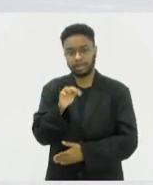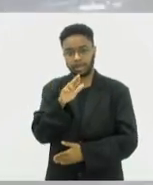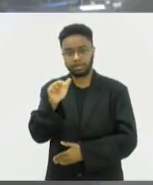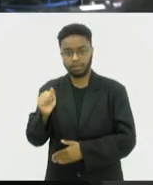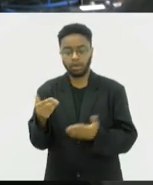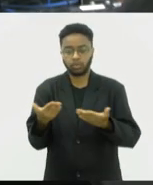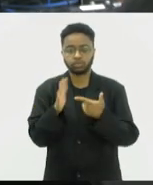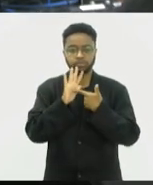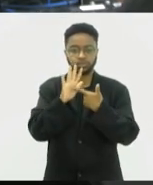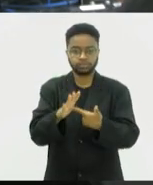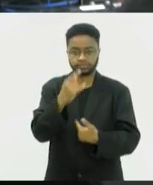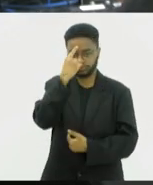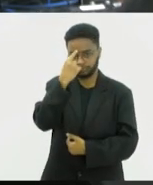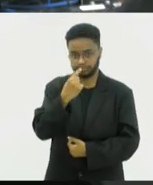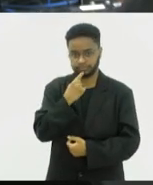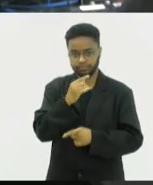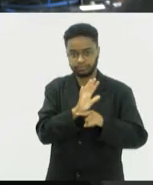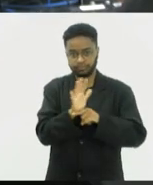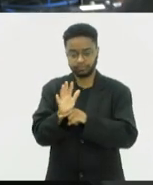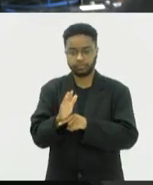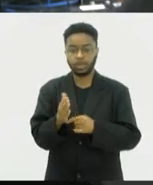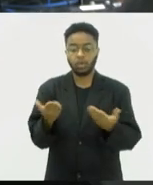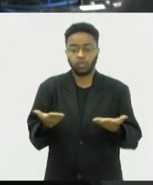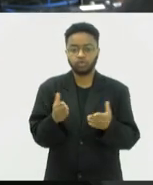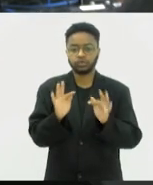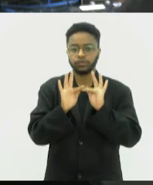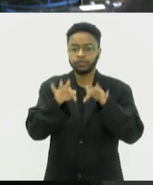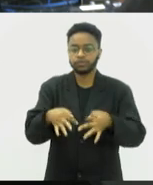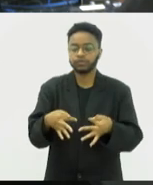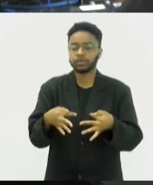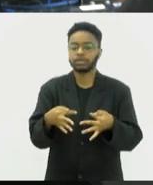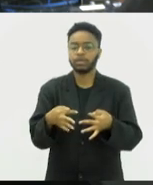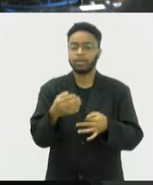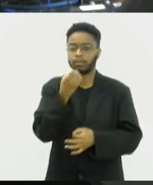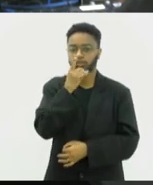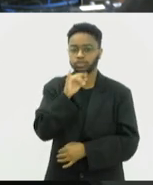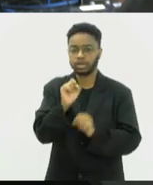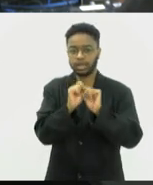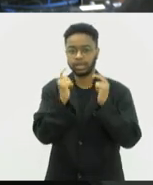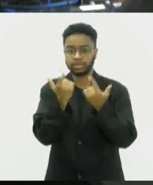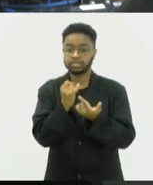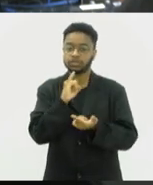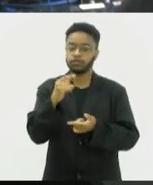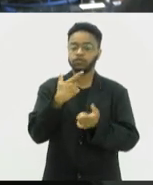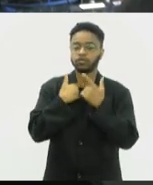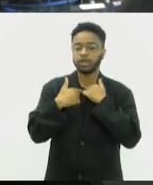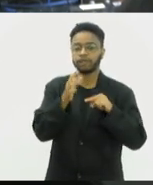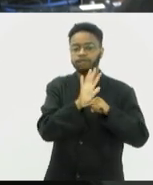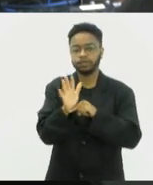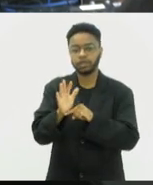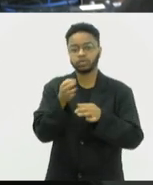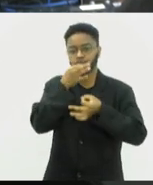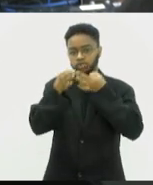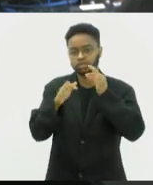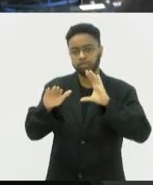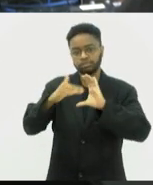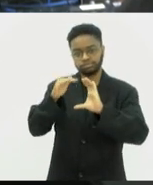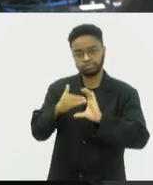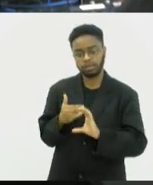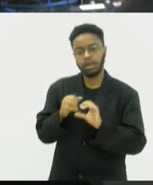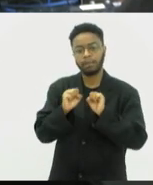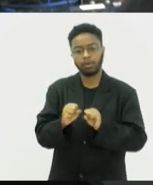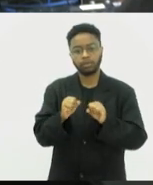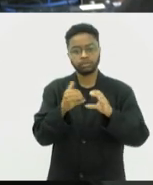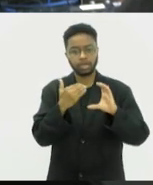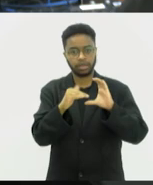hoje. E o Bom Dia Alerj termina aqui. Se você quiser enviar sugestões ou vídeos aí da sua cidade, é só acessar nosso e-mail